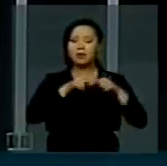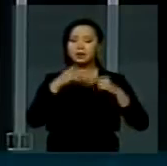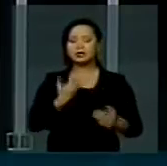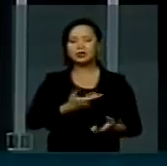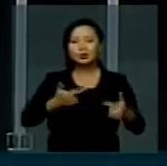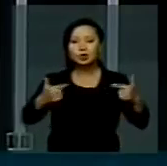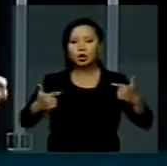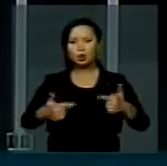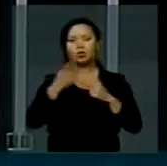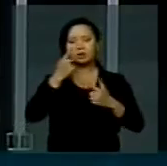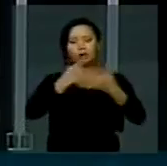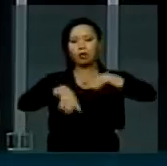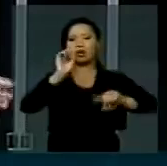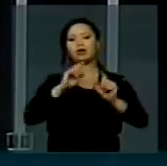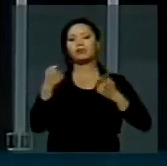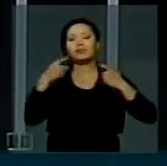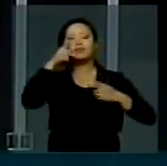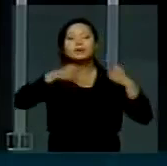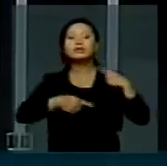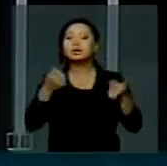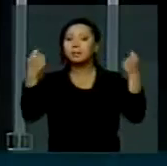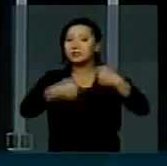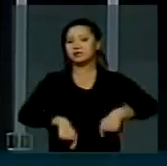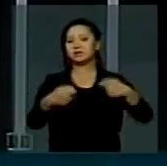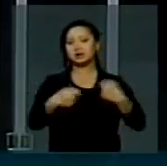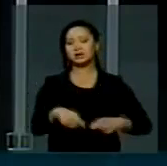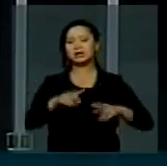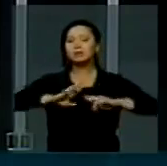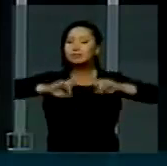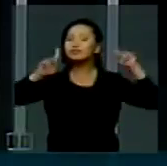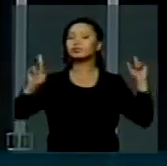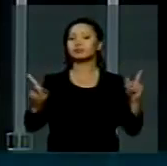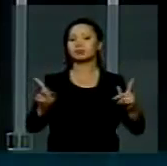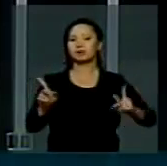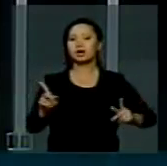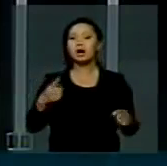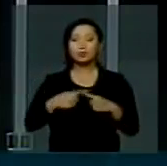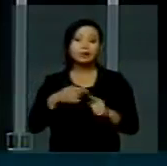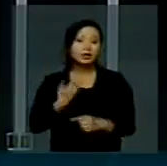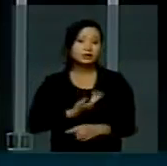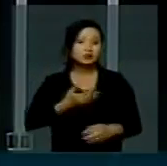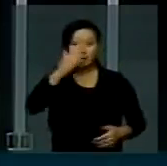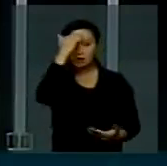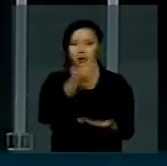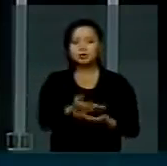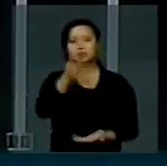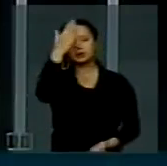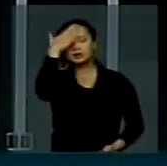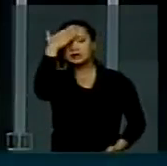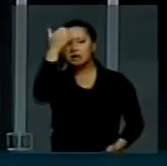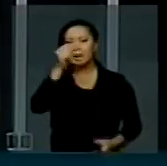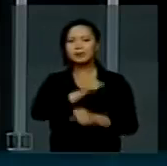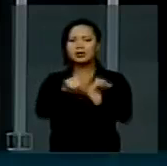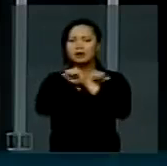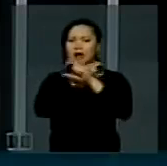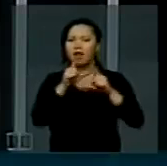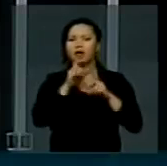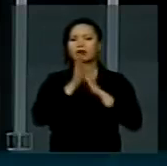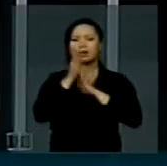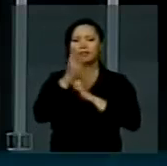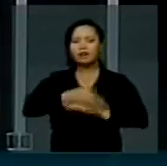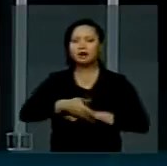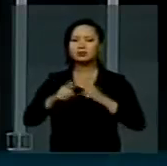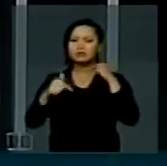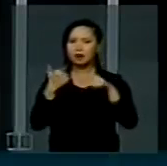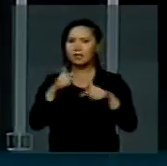reforma política, nós lutamos muito por uma transformação, porque acreditamos e temos a consciência clara que é na ação política que a